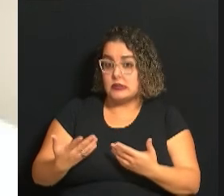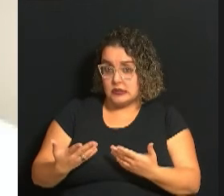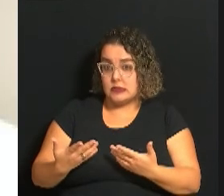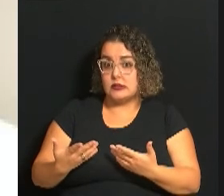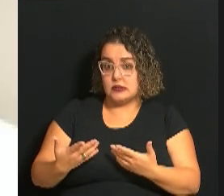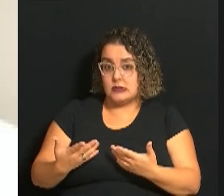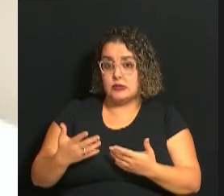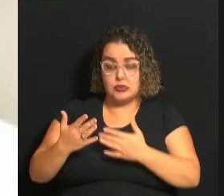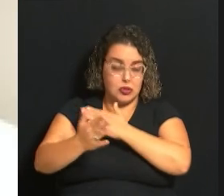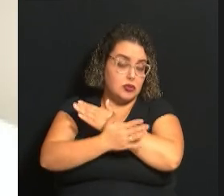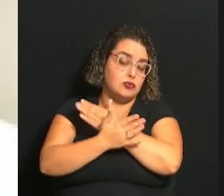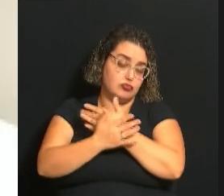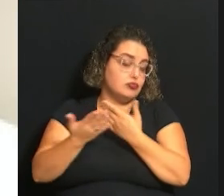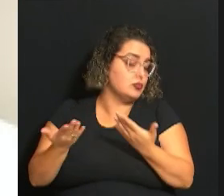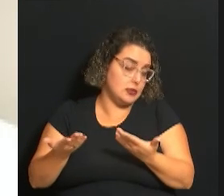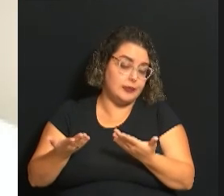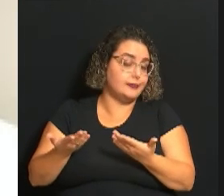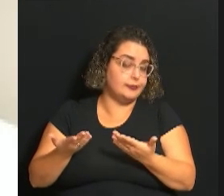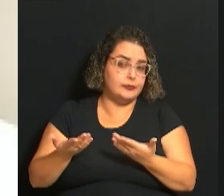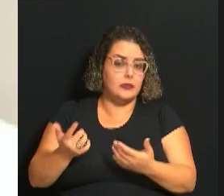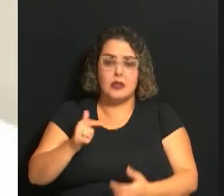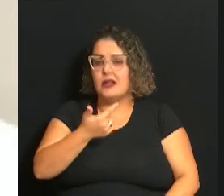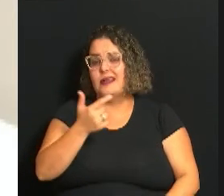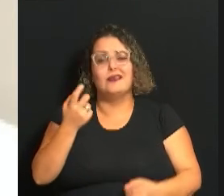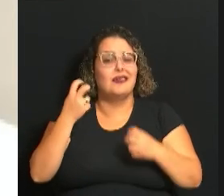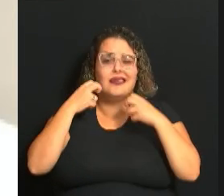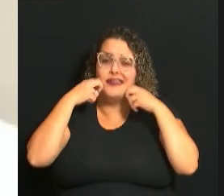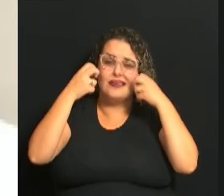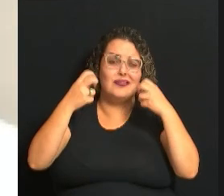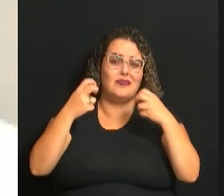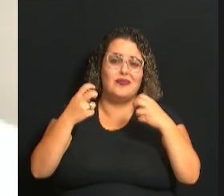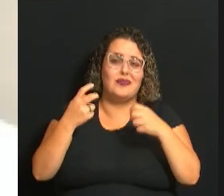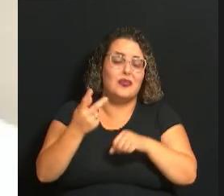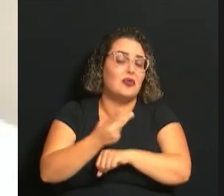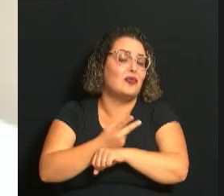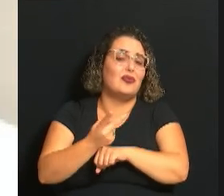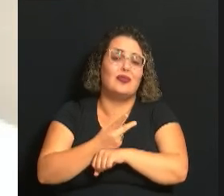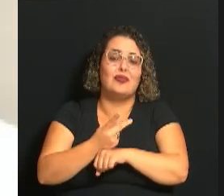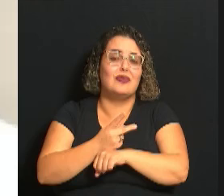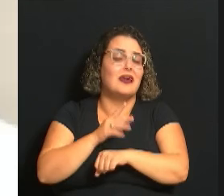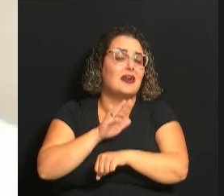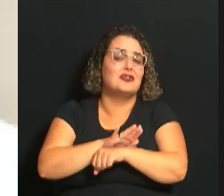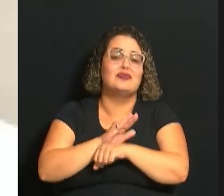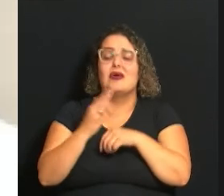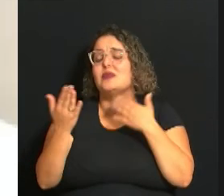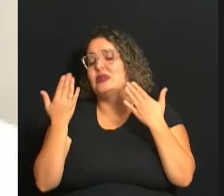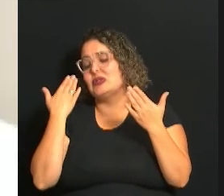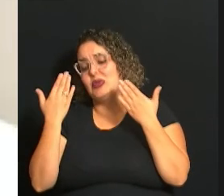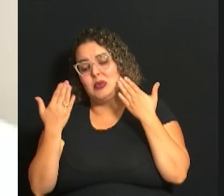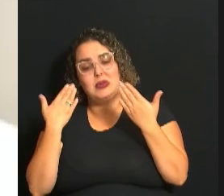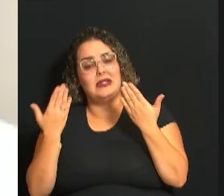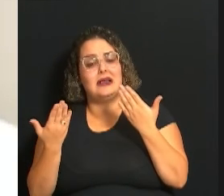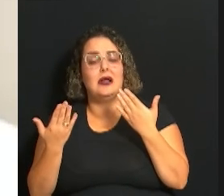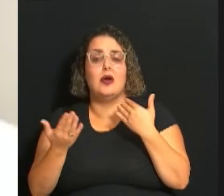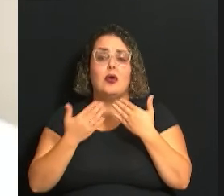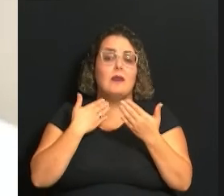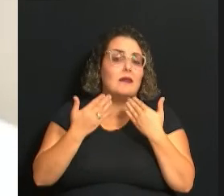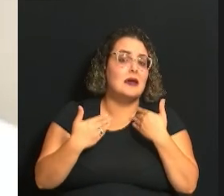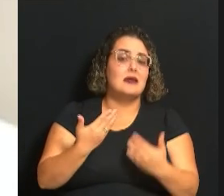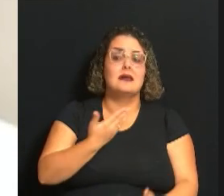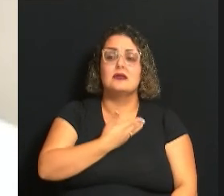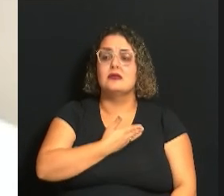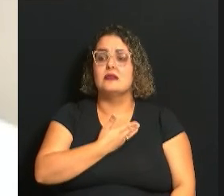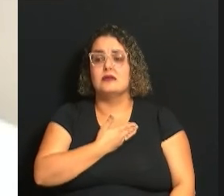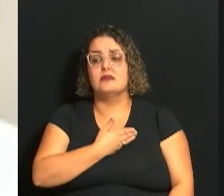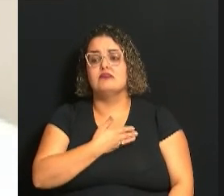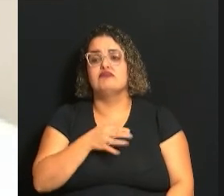coisa, não tenha vergonha de buscar ajuda, seja ela psicológica, seja ela, né, de conversar com um amigo. Eu falo que um belo café